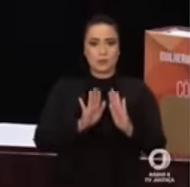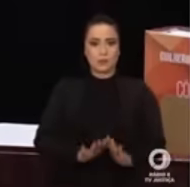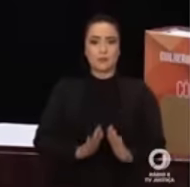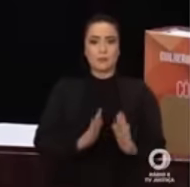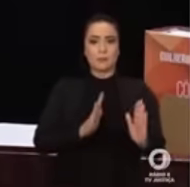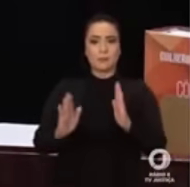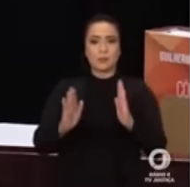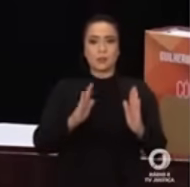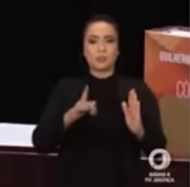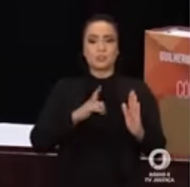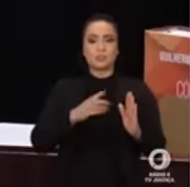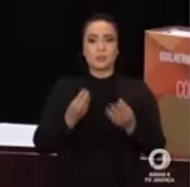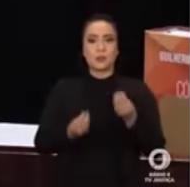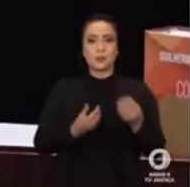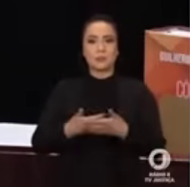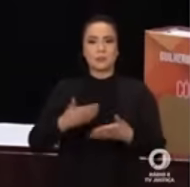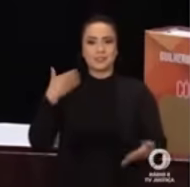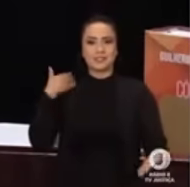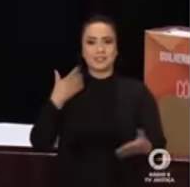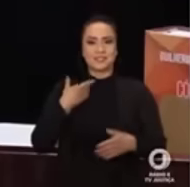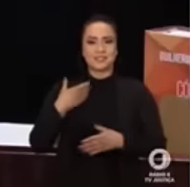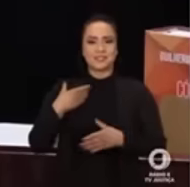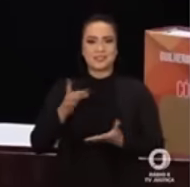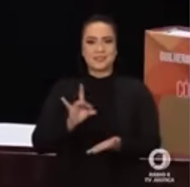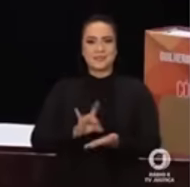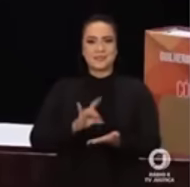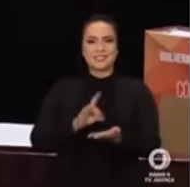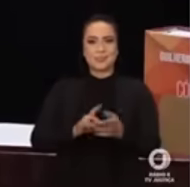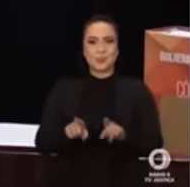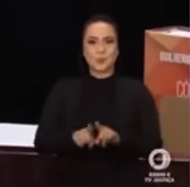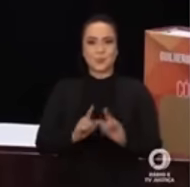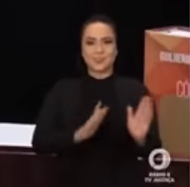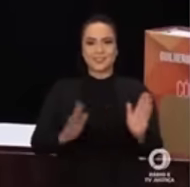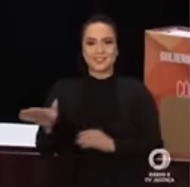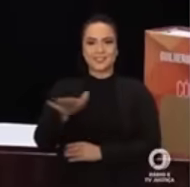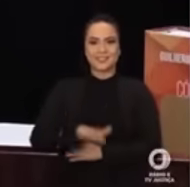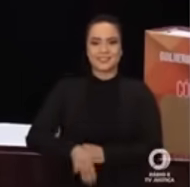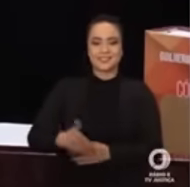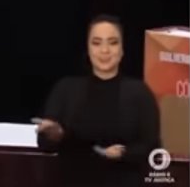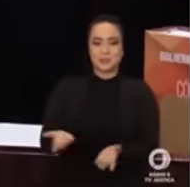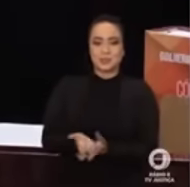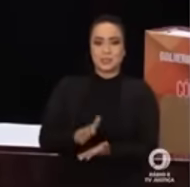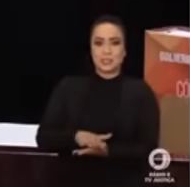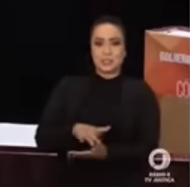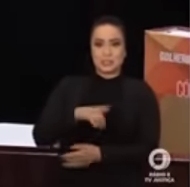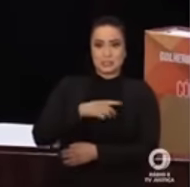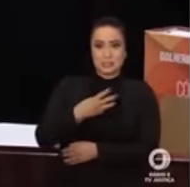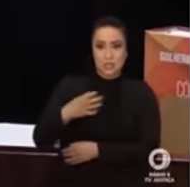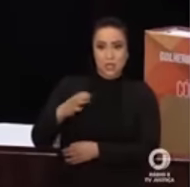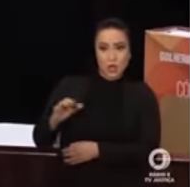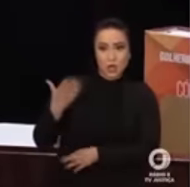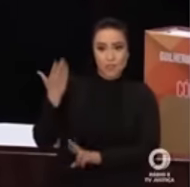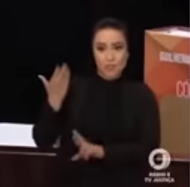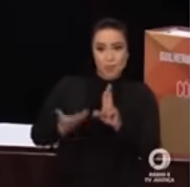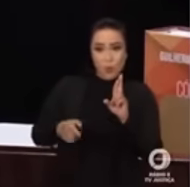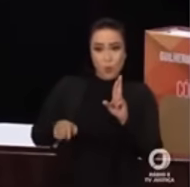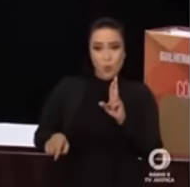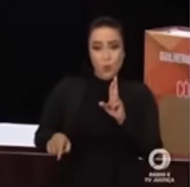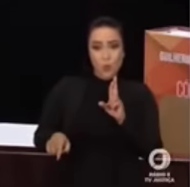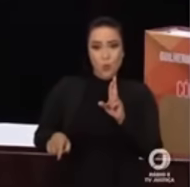tinham que ser, como era físico, consecutivo. Num processo que tivesse 39 réus,